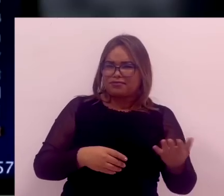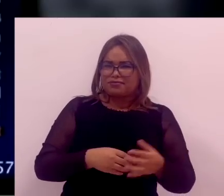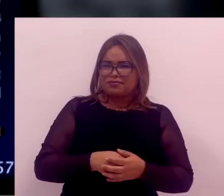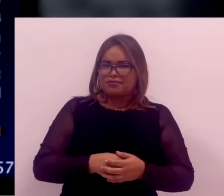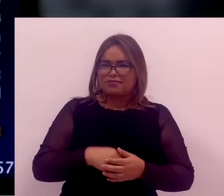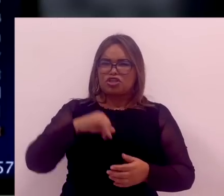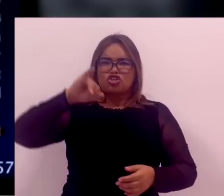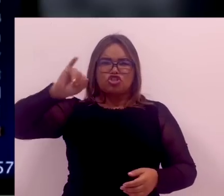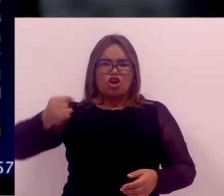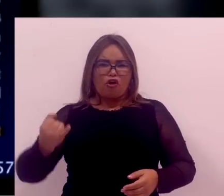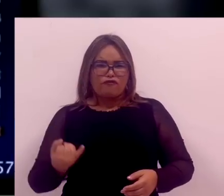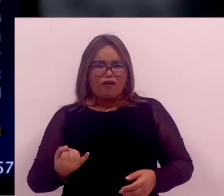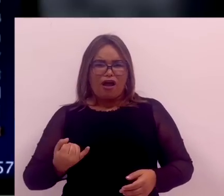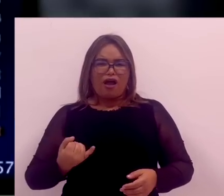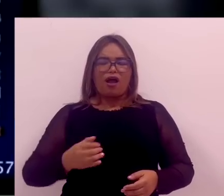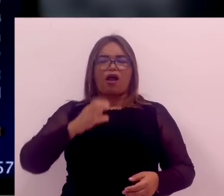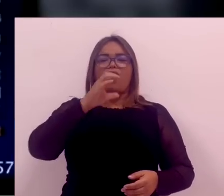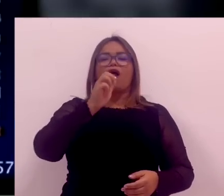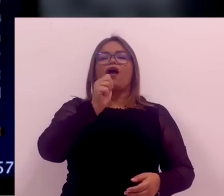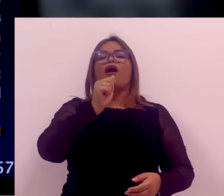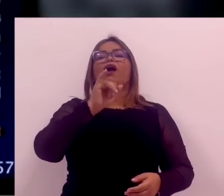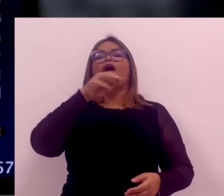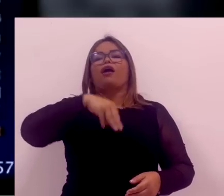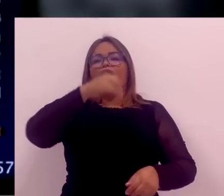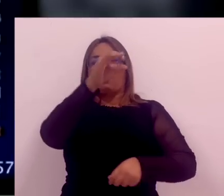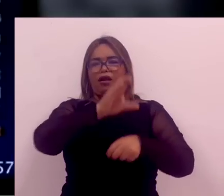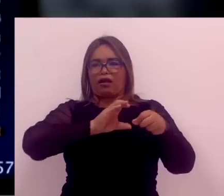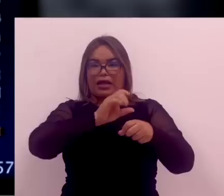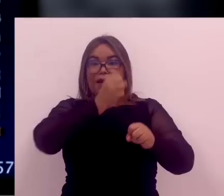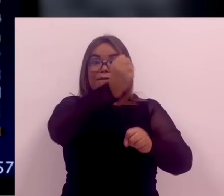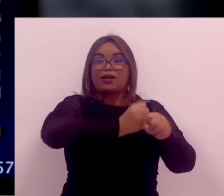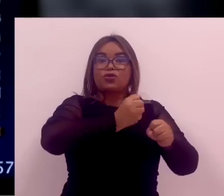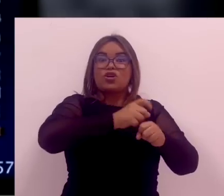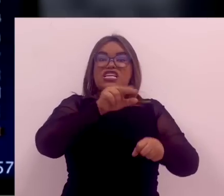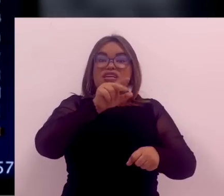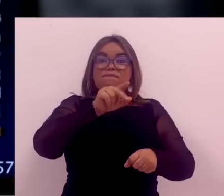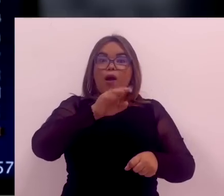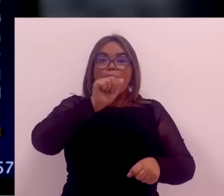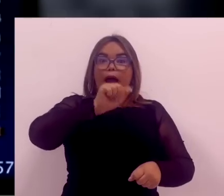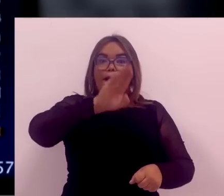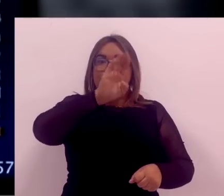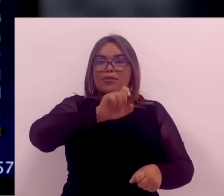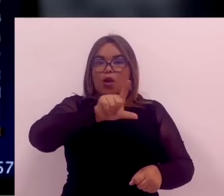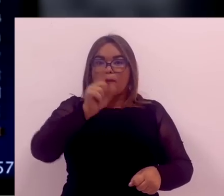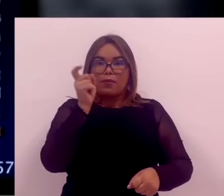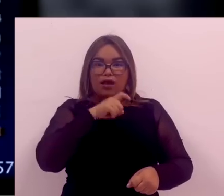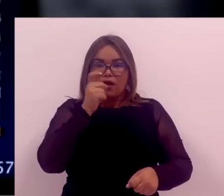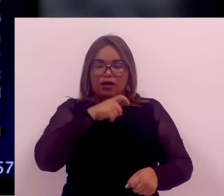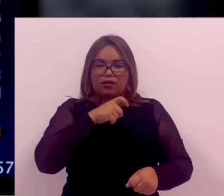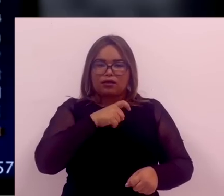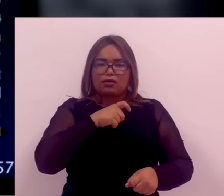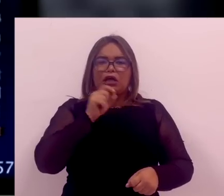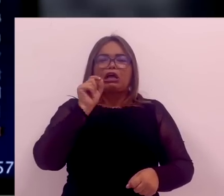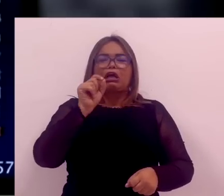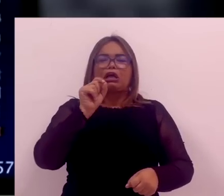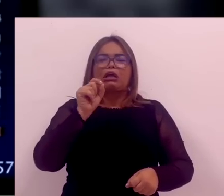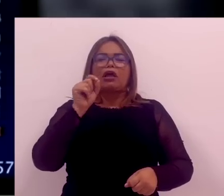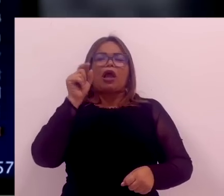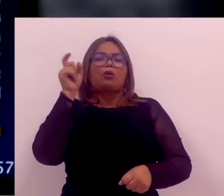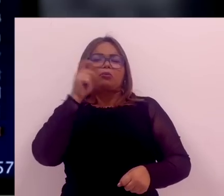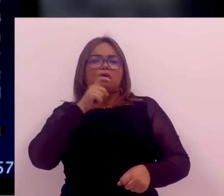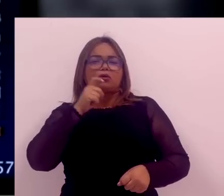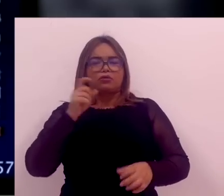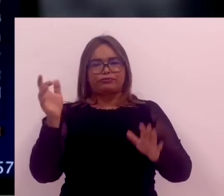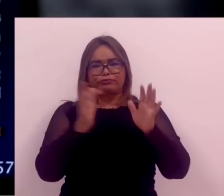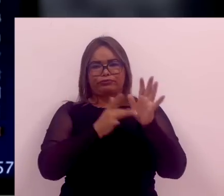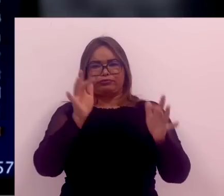vilão. Está de cabeça para baixo. E, portanto, Jeová e Caim são a mesma pessoa. O mesmo Caim que é chamado em teologia o assassino e o